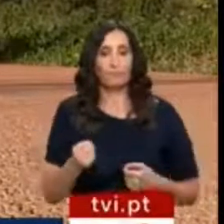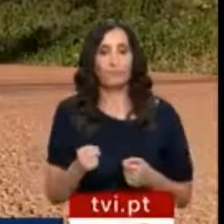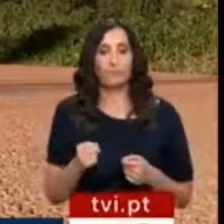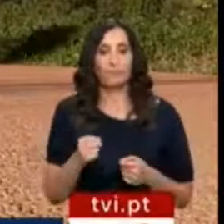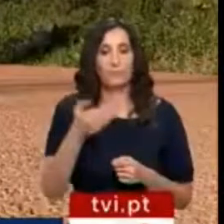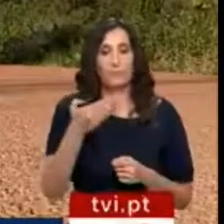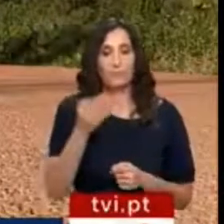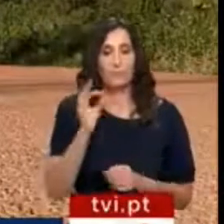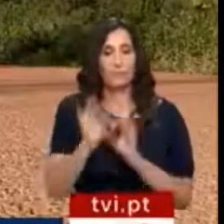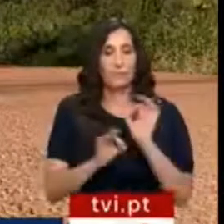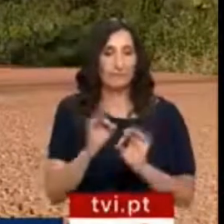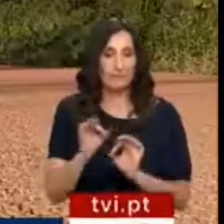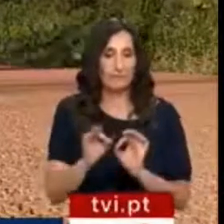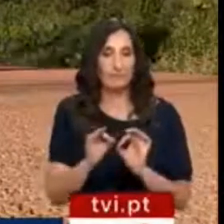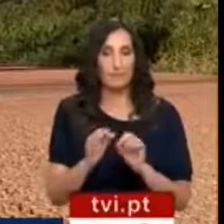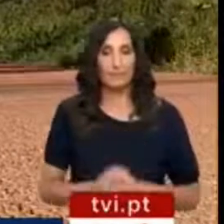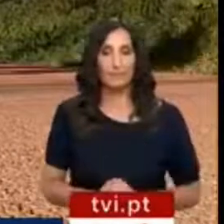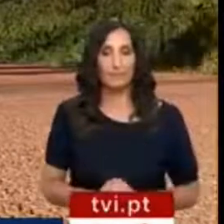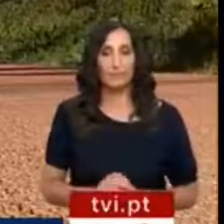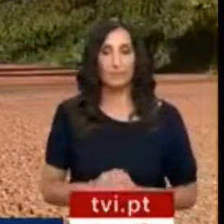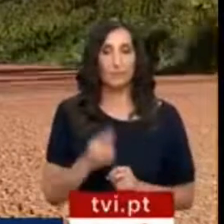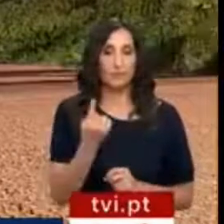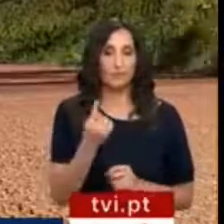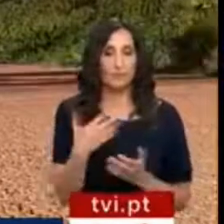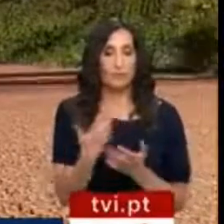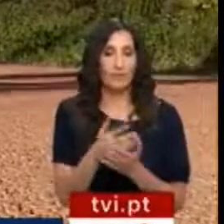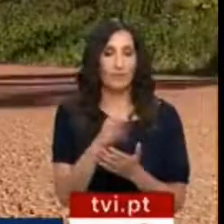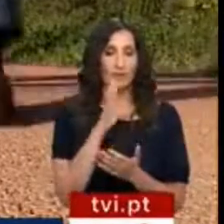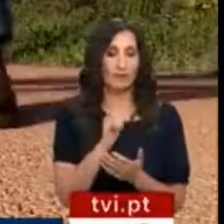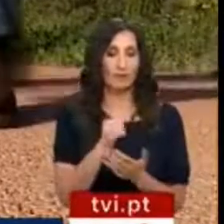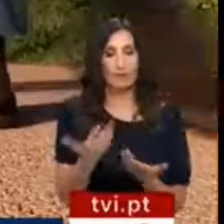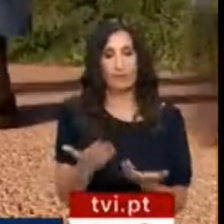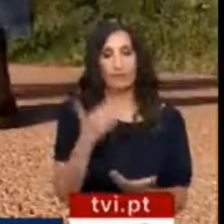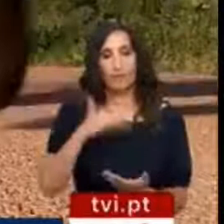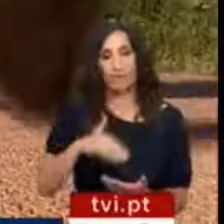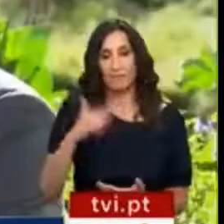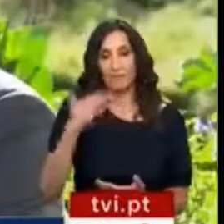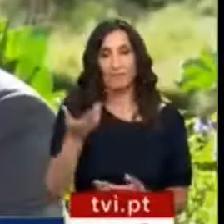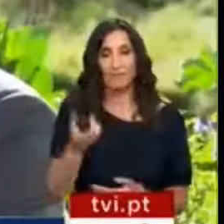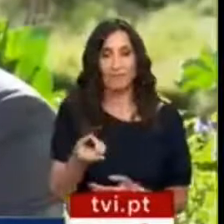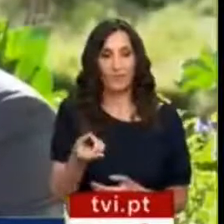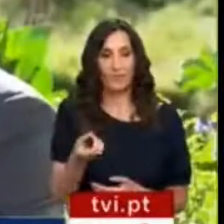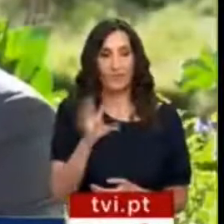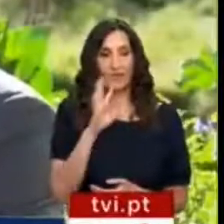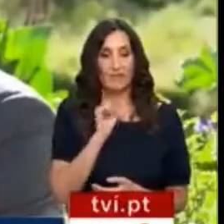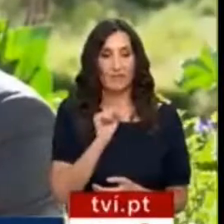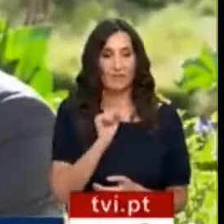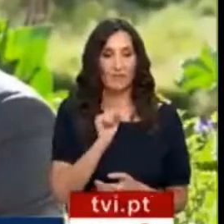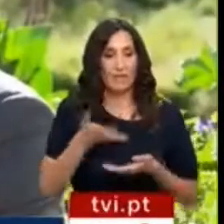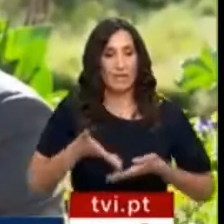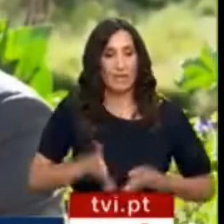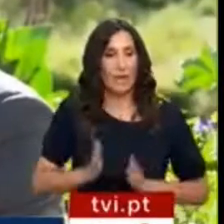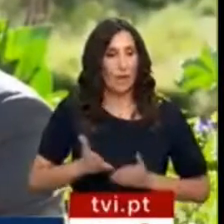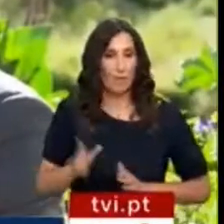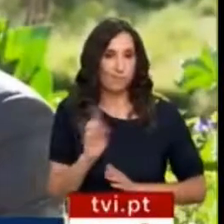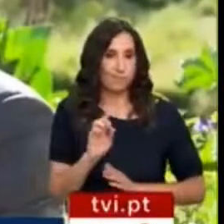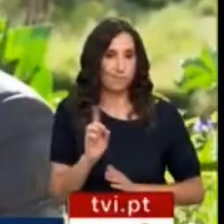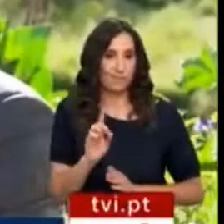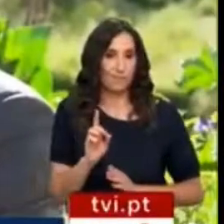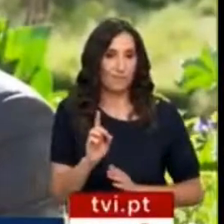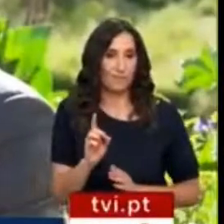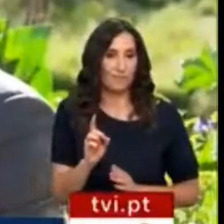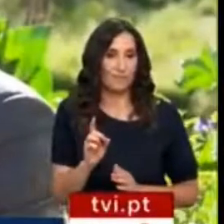7 tratamentos de fertilidade, um resultou no filho, hoje com 9 anos. Os nossos filhos que não nasceram é aquilo